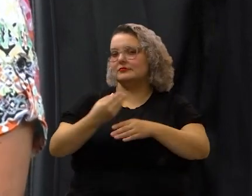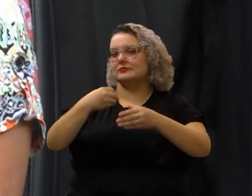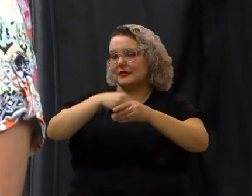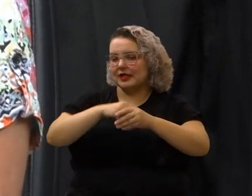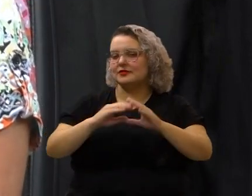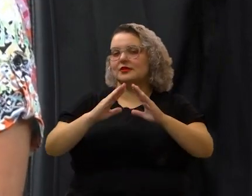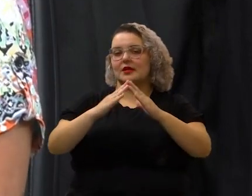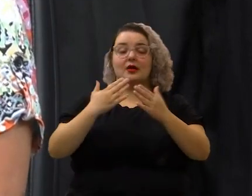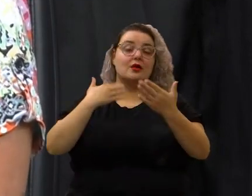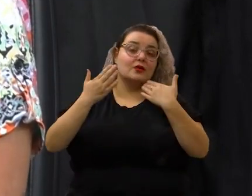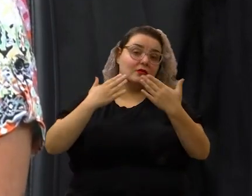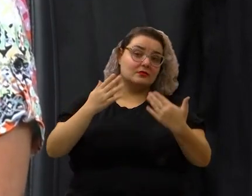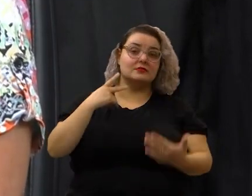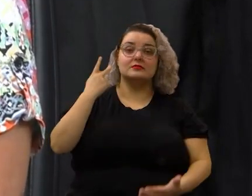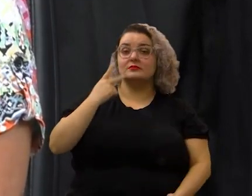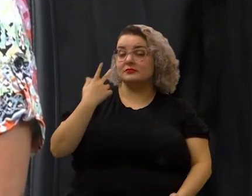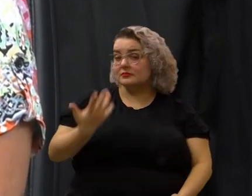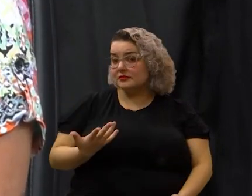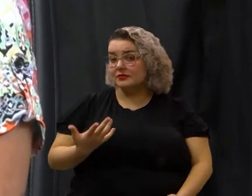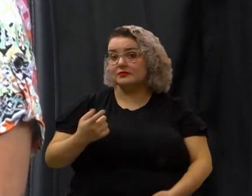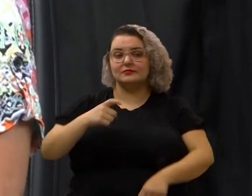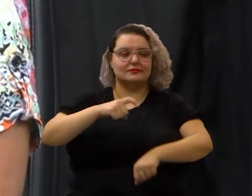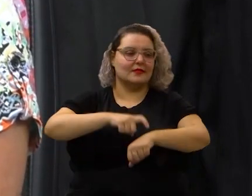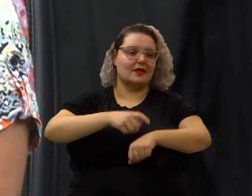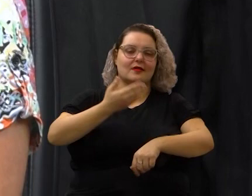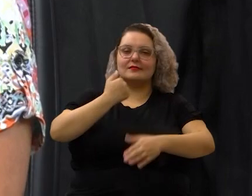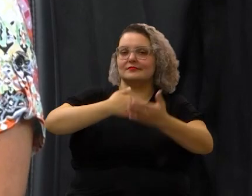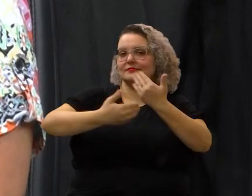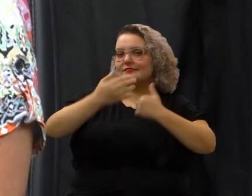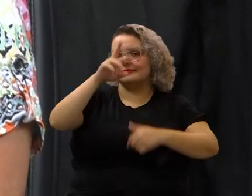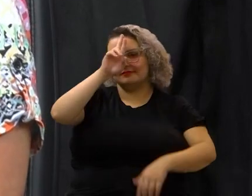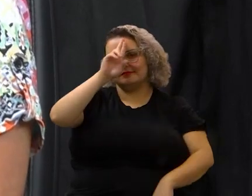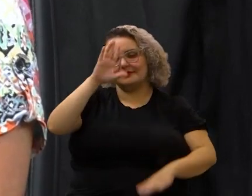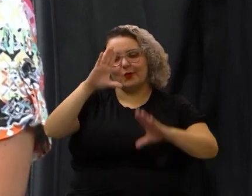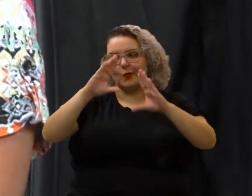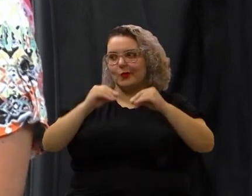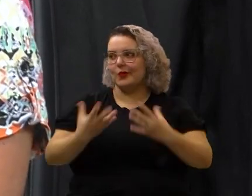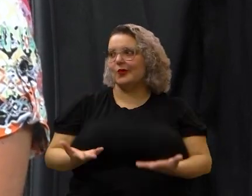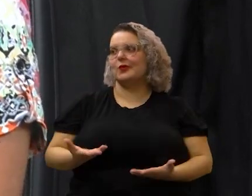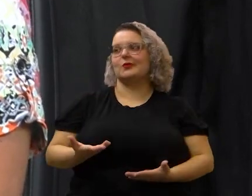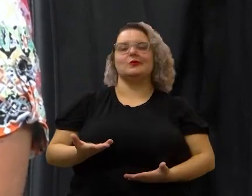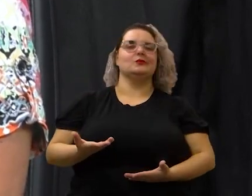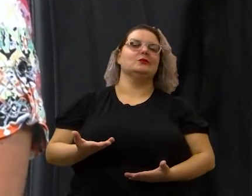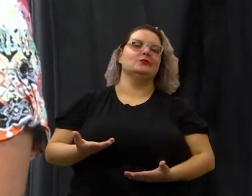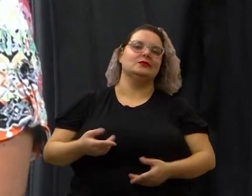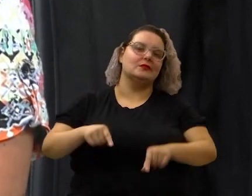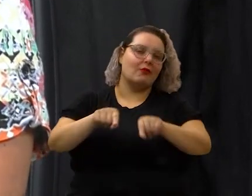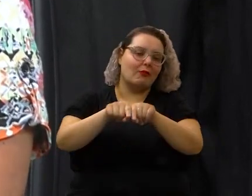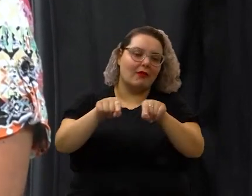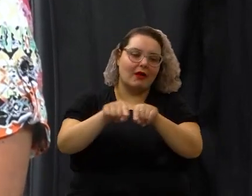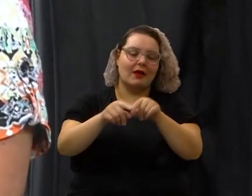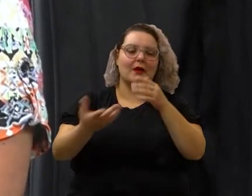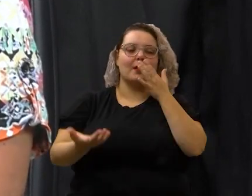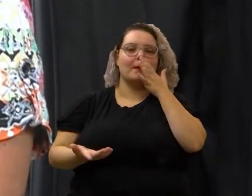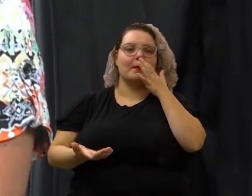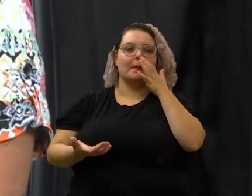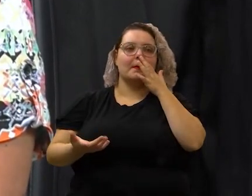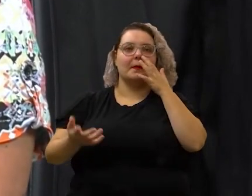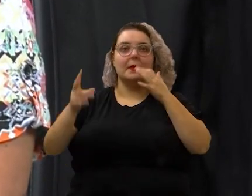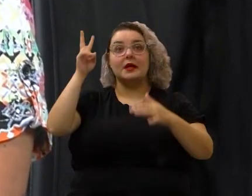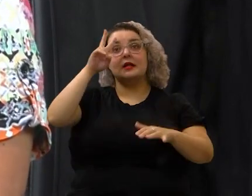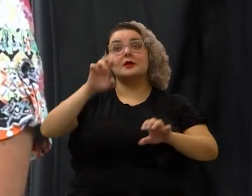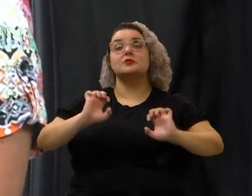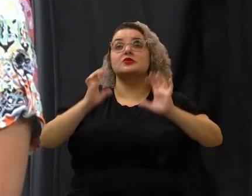casa, assim, a gente conversava sobre política na hora do almoço, na hora do jantar, lembro de eventos que